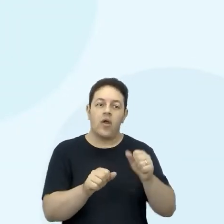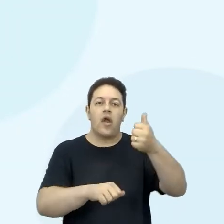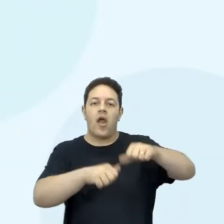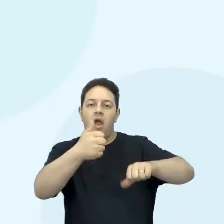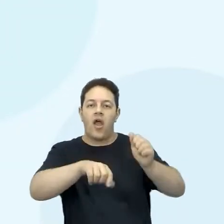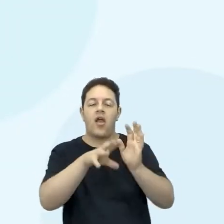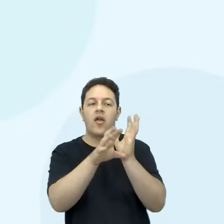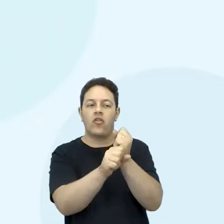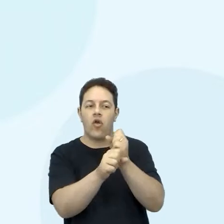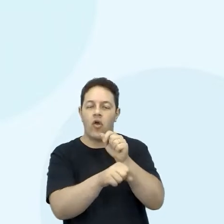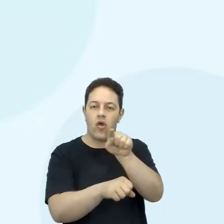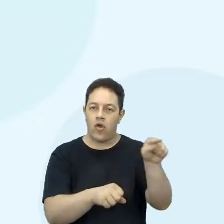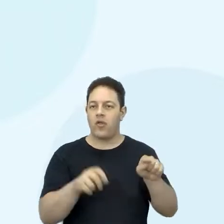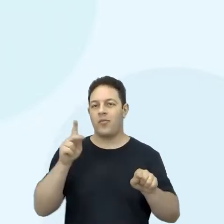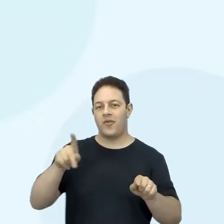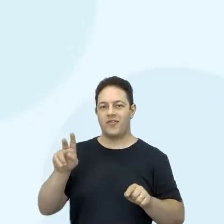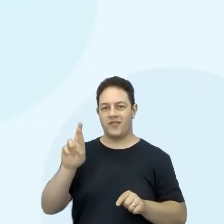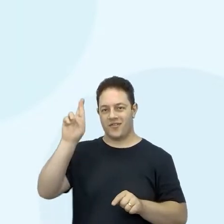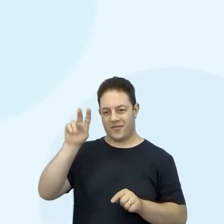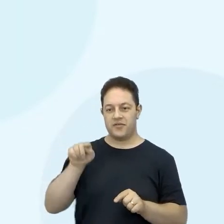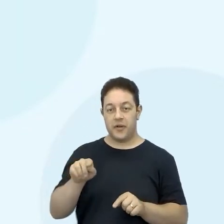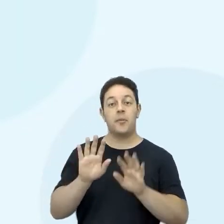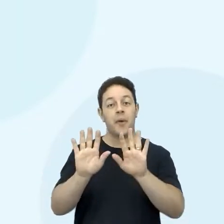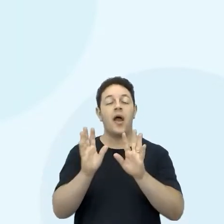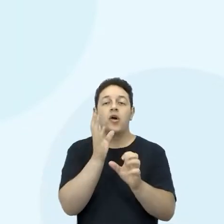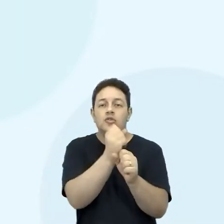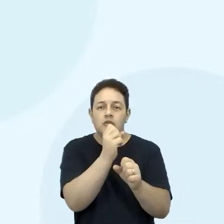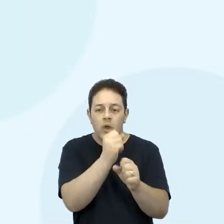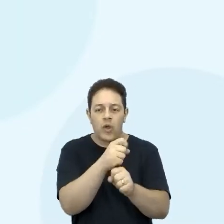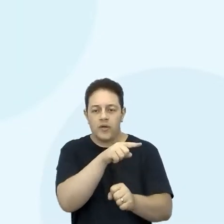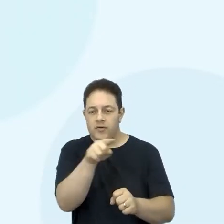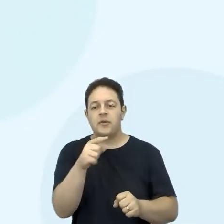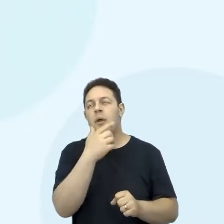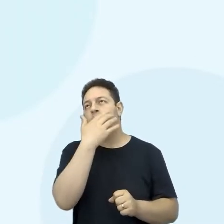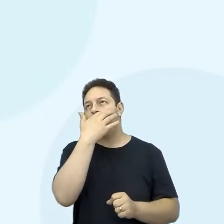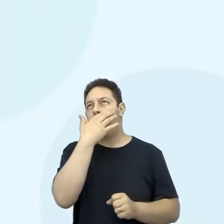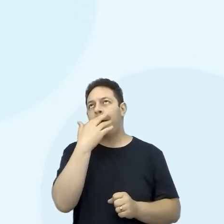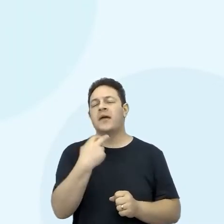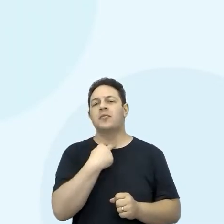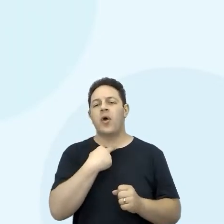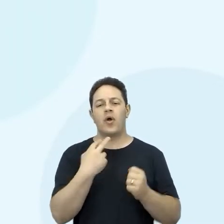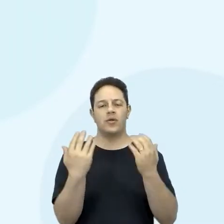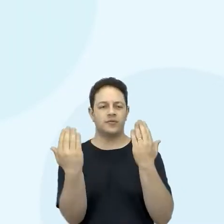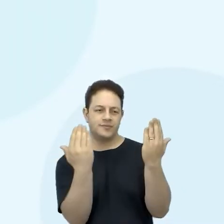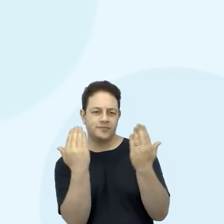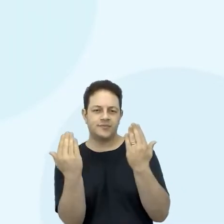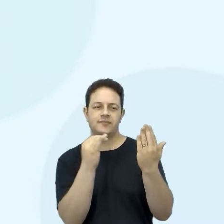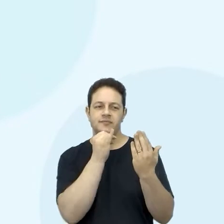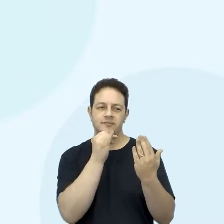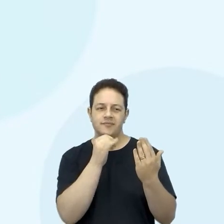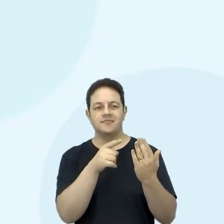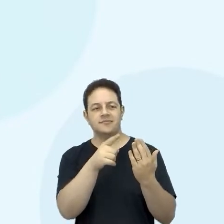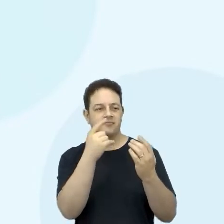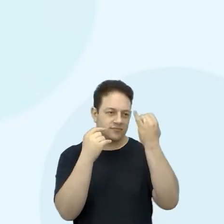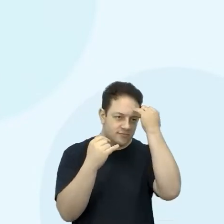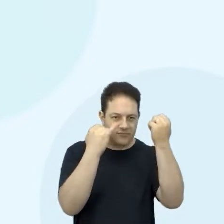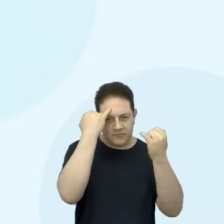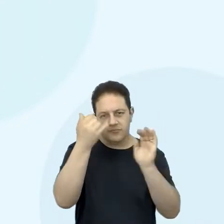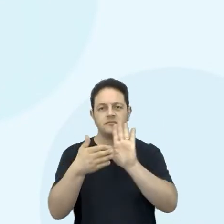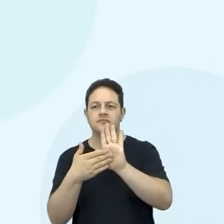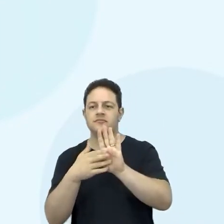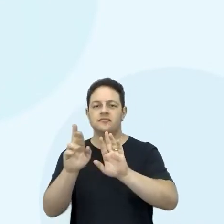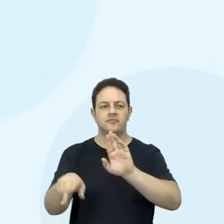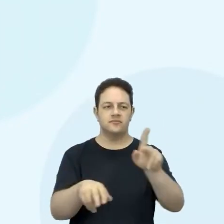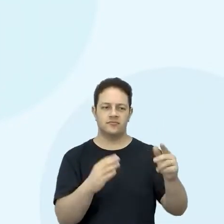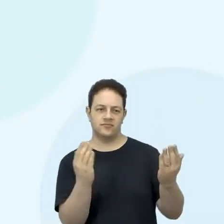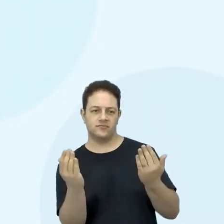dos professores, mas essas notas não devem levar em conta comparações entre ideias ou propostas. Olha só, pessoal,